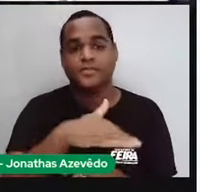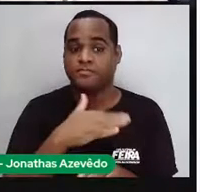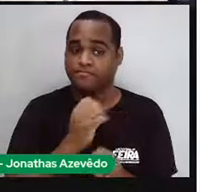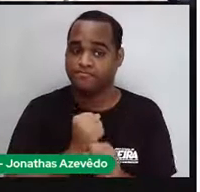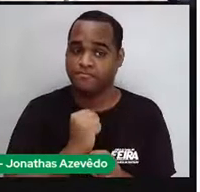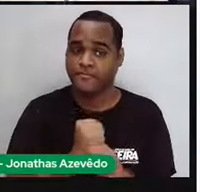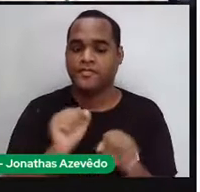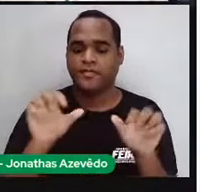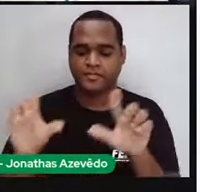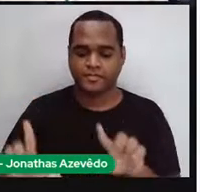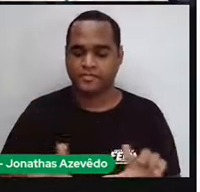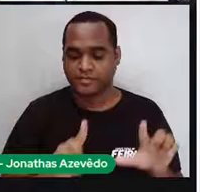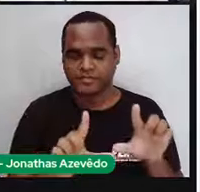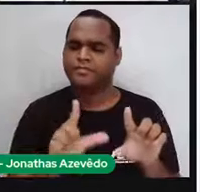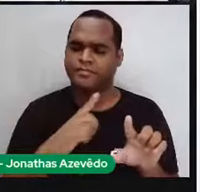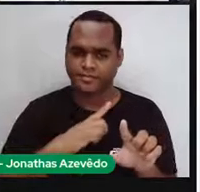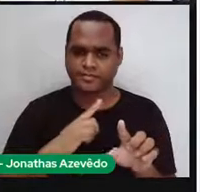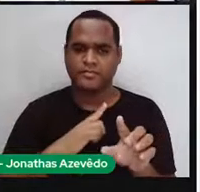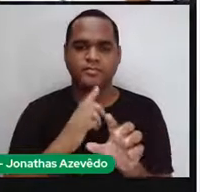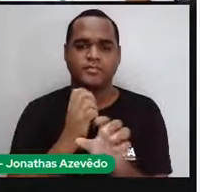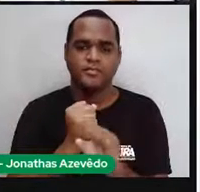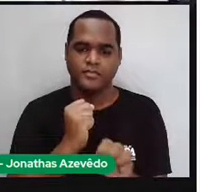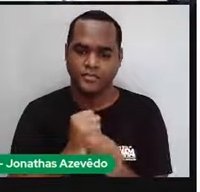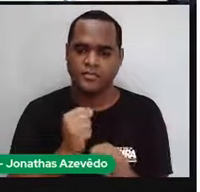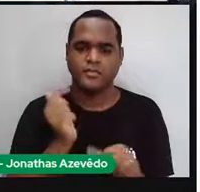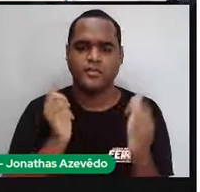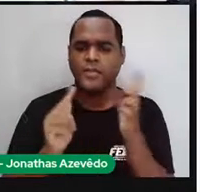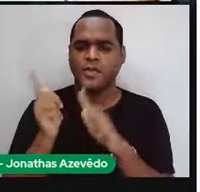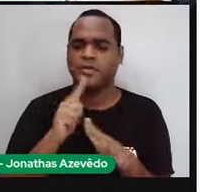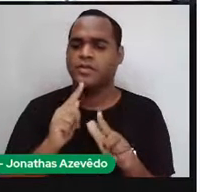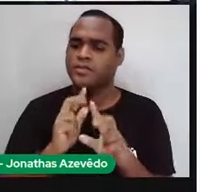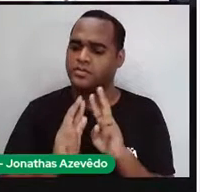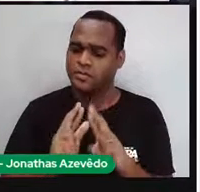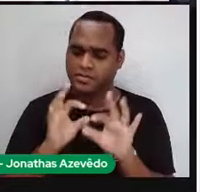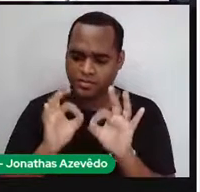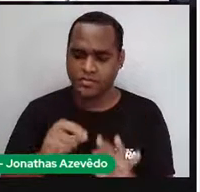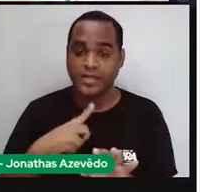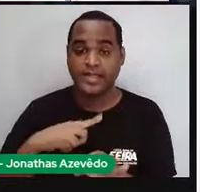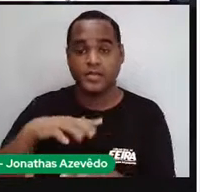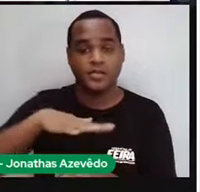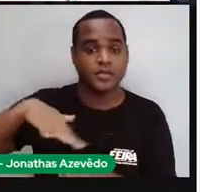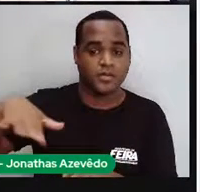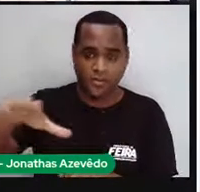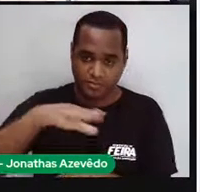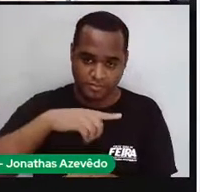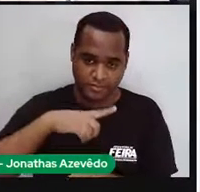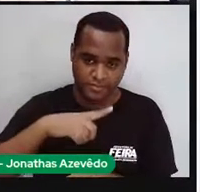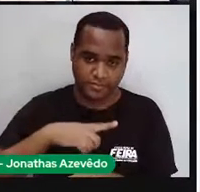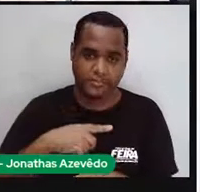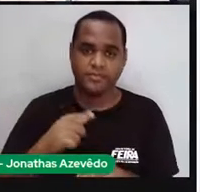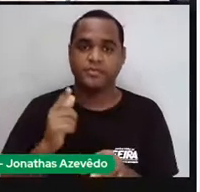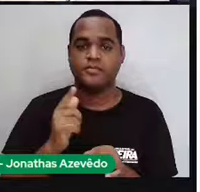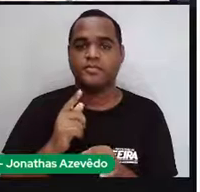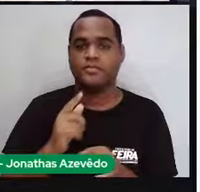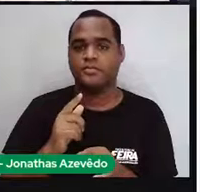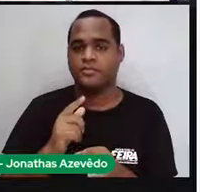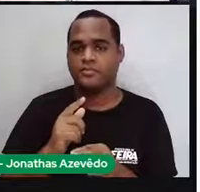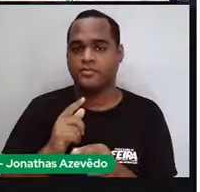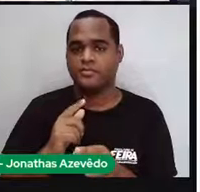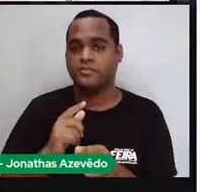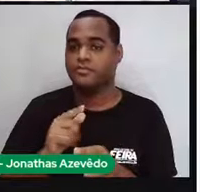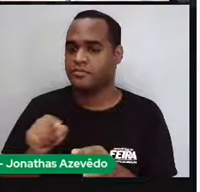aquele terreno tem um formato quadrado e como foi que a gente calcula a área daquele quadrado por uma simples